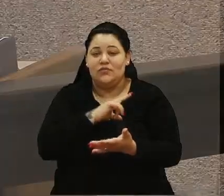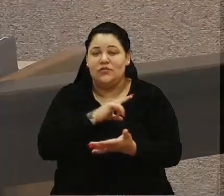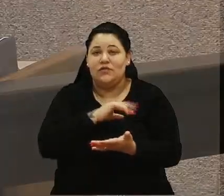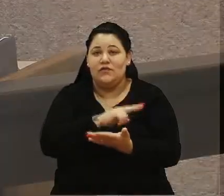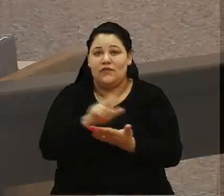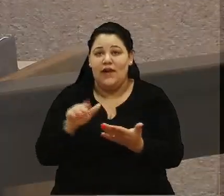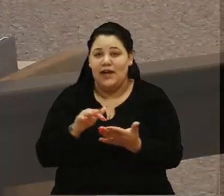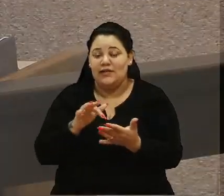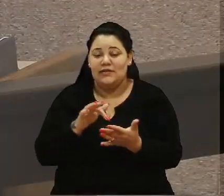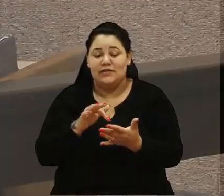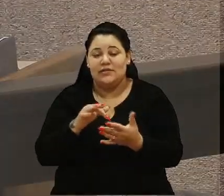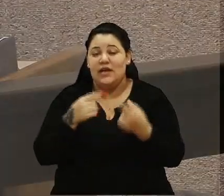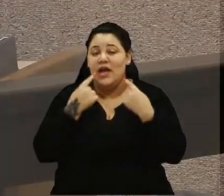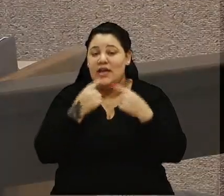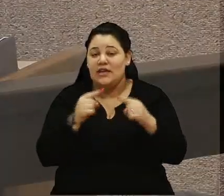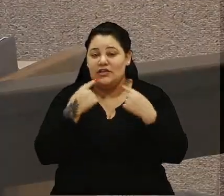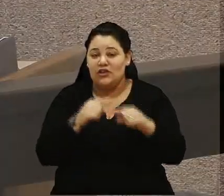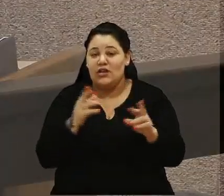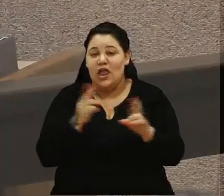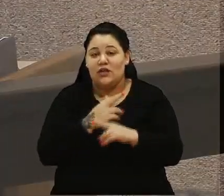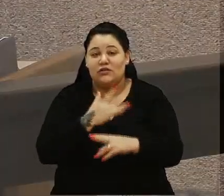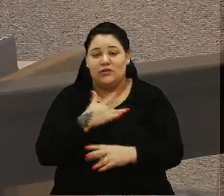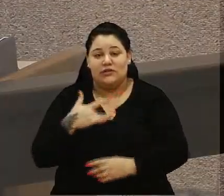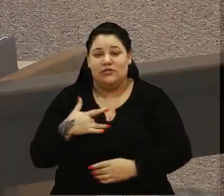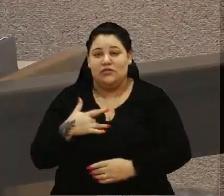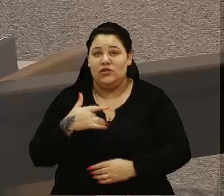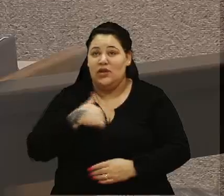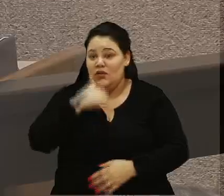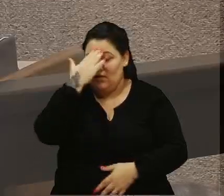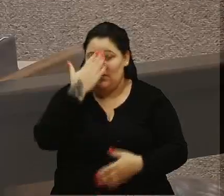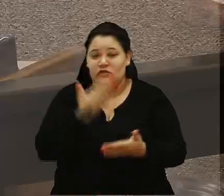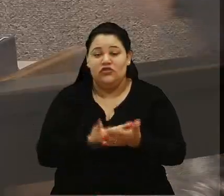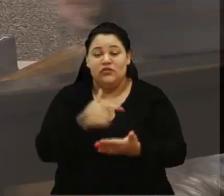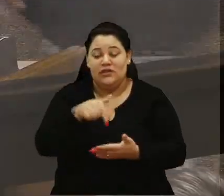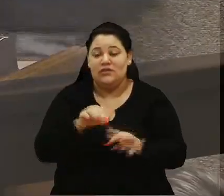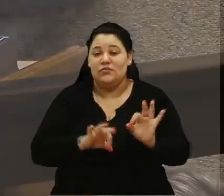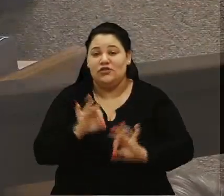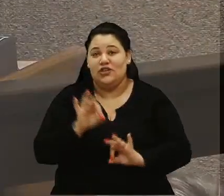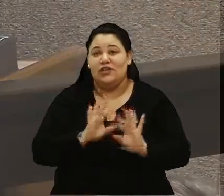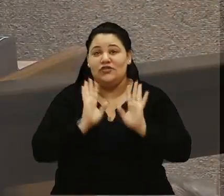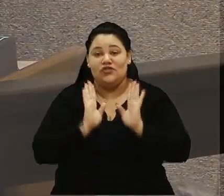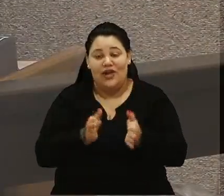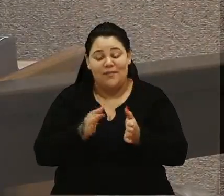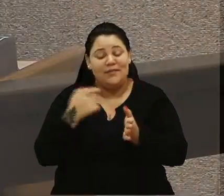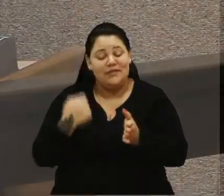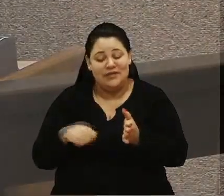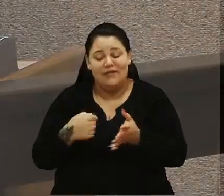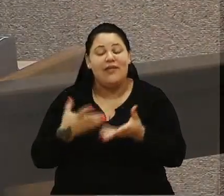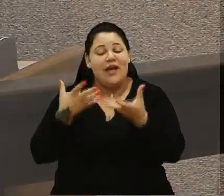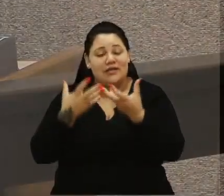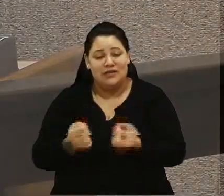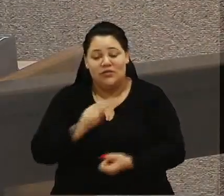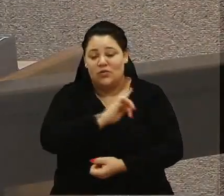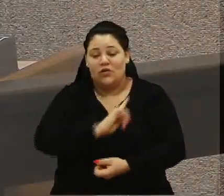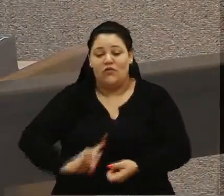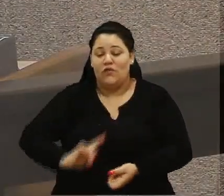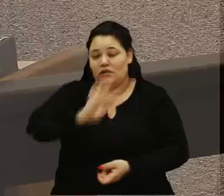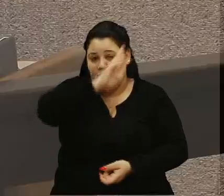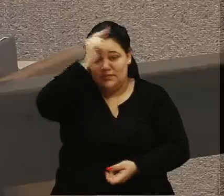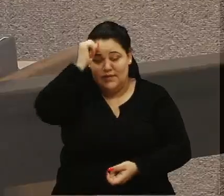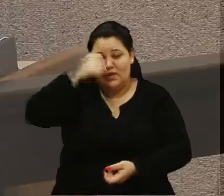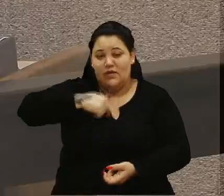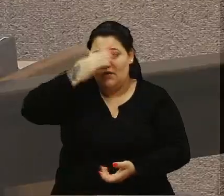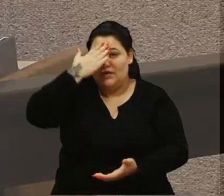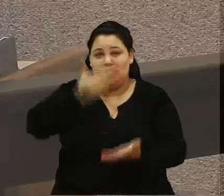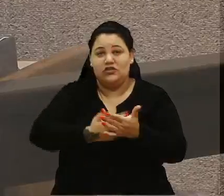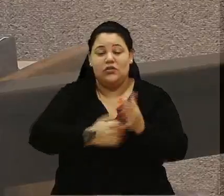muito parecidas quanto à questão da saúde. Acredito que esse projeto já deveria estar em curso pelo governo municipal. Eu acredito que é um